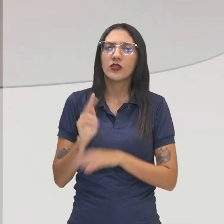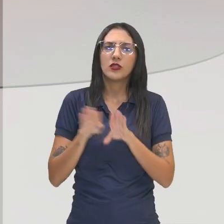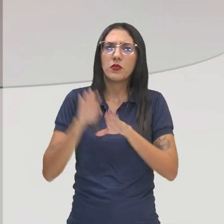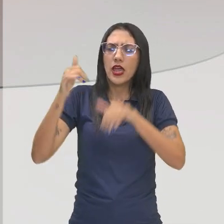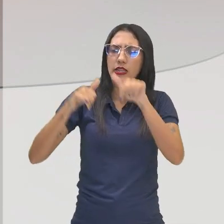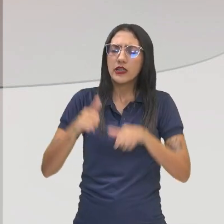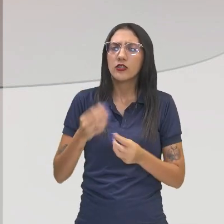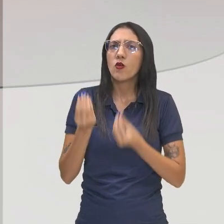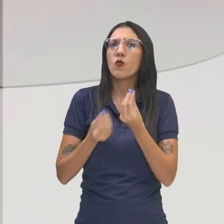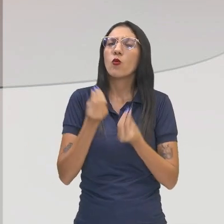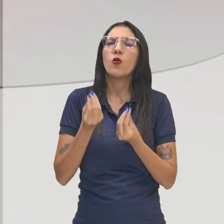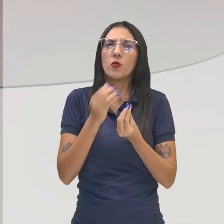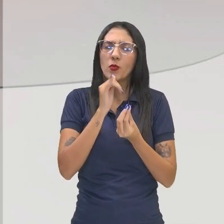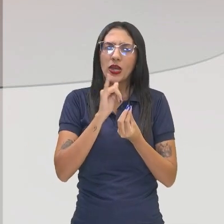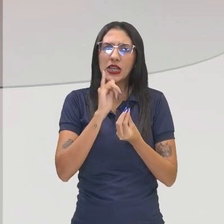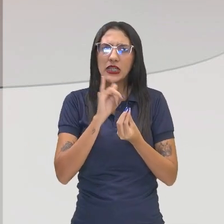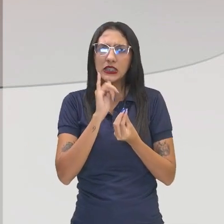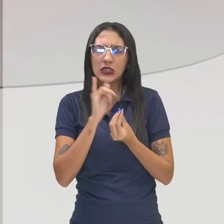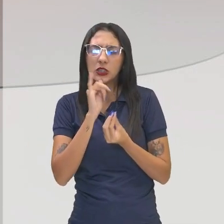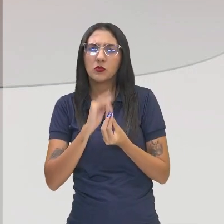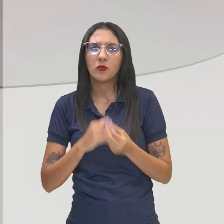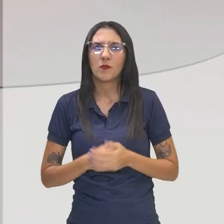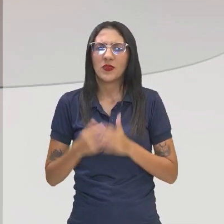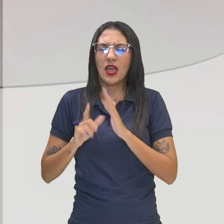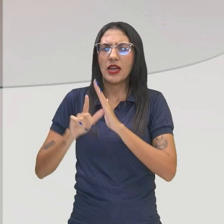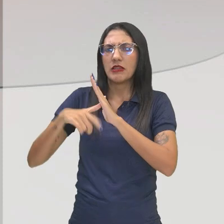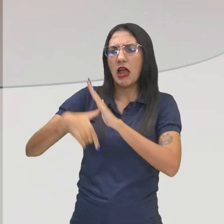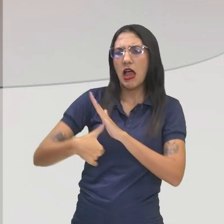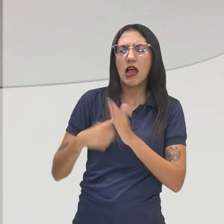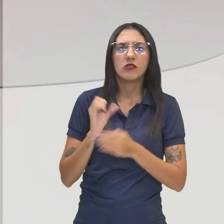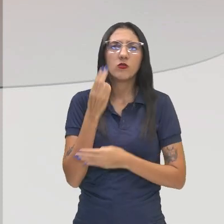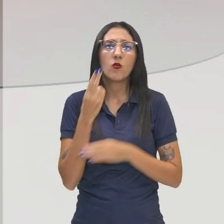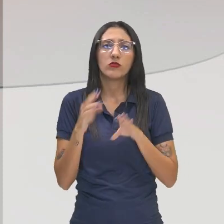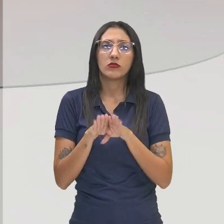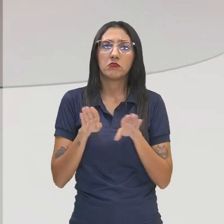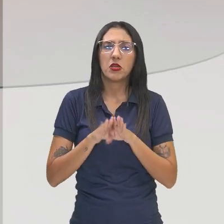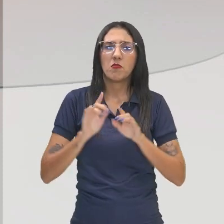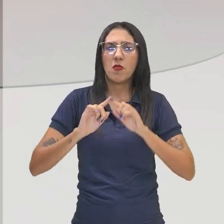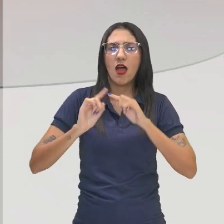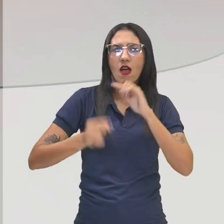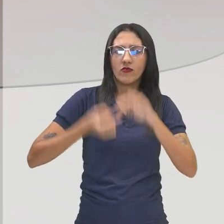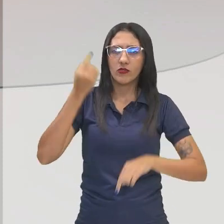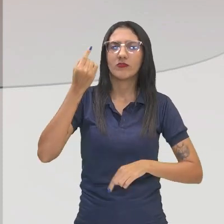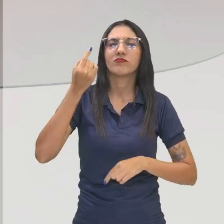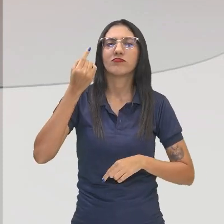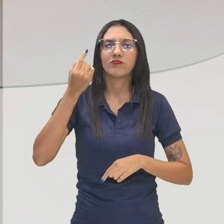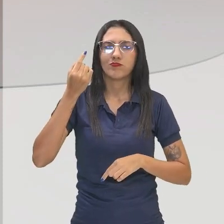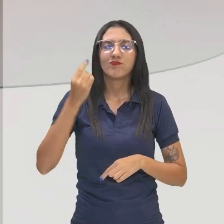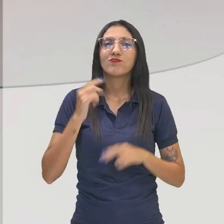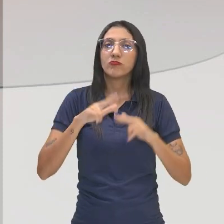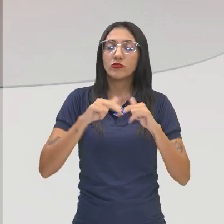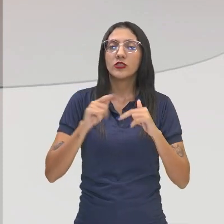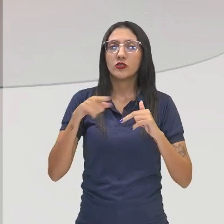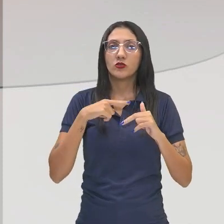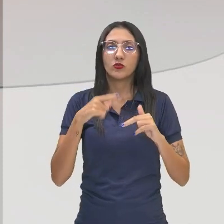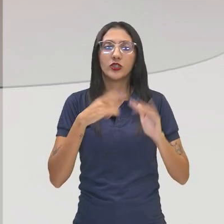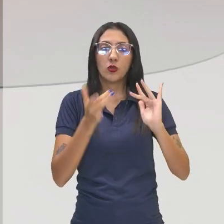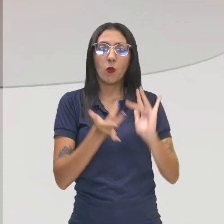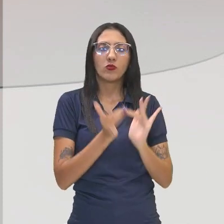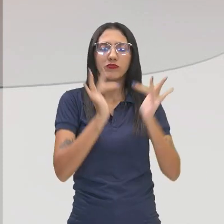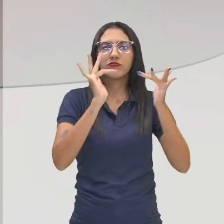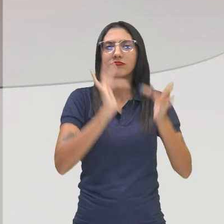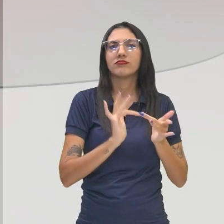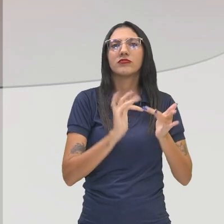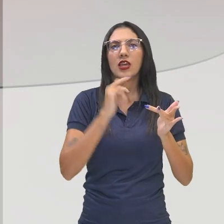retrocessos, evoluções, avanços. Então, essa palavrinha é mágica no estudo da história.